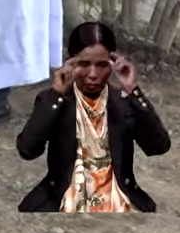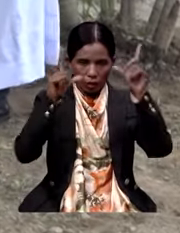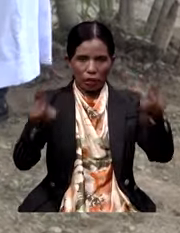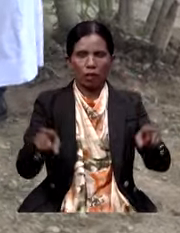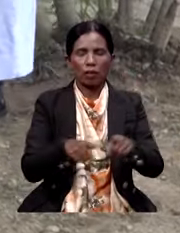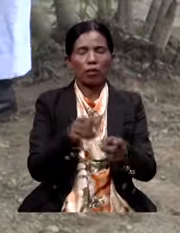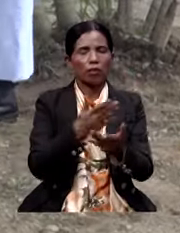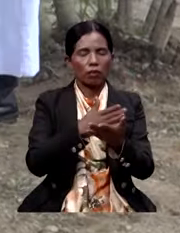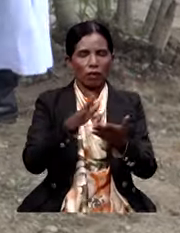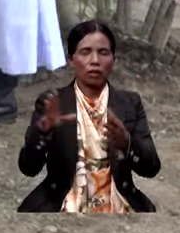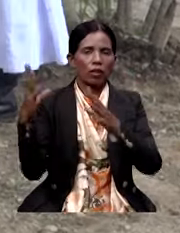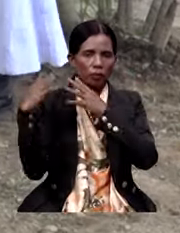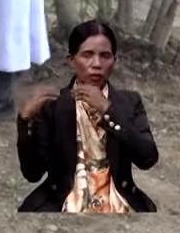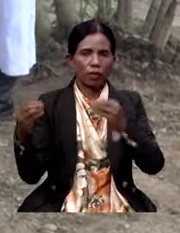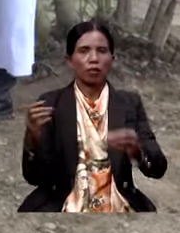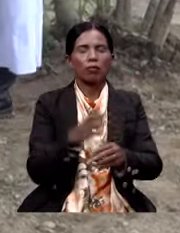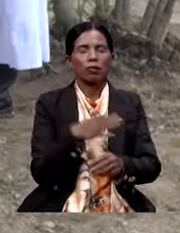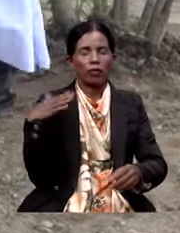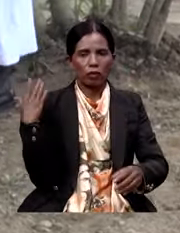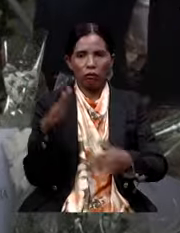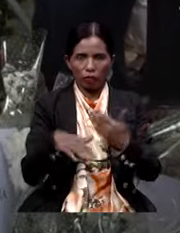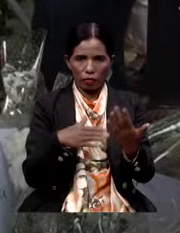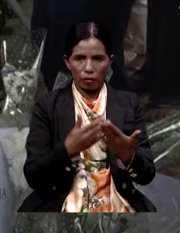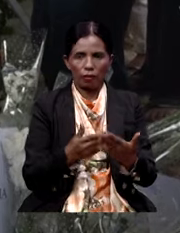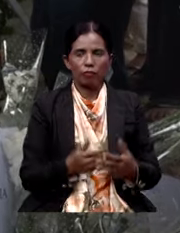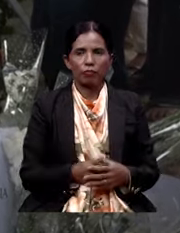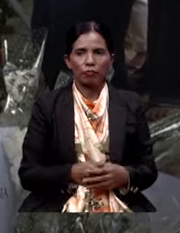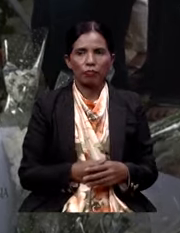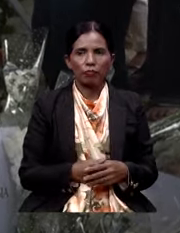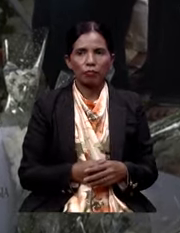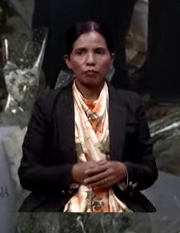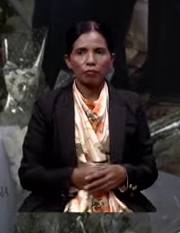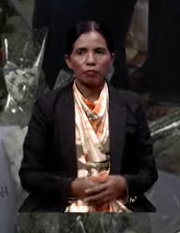nebe fahe una experiencia barok ba foi Católica Sira equipa cobertura GMN.